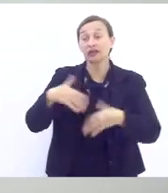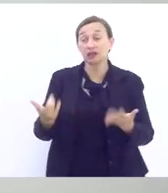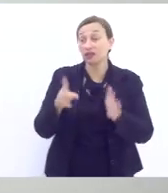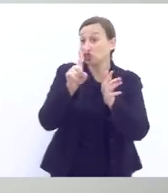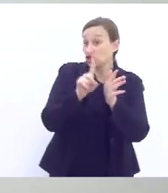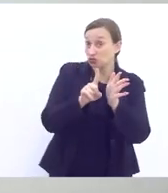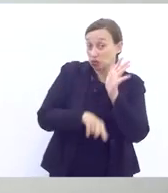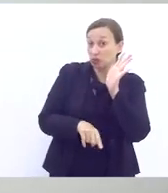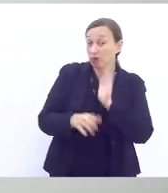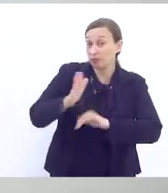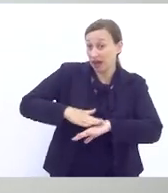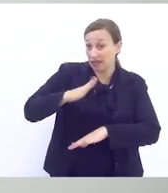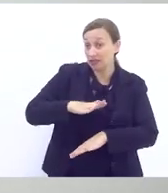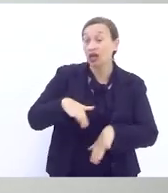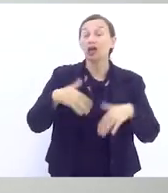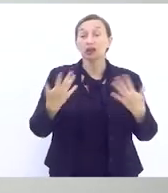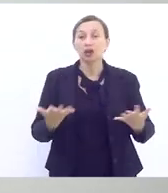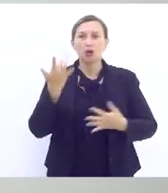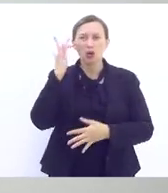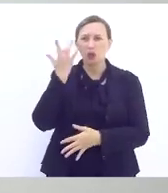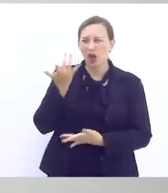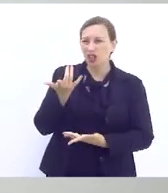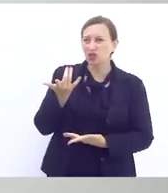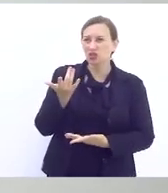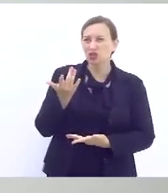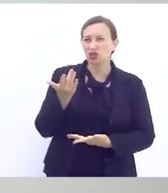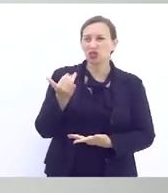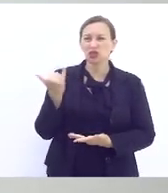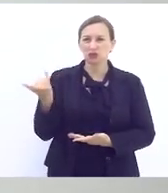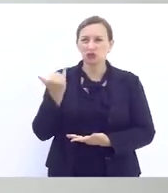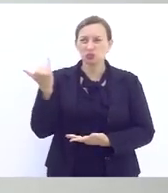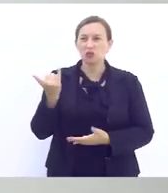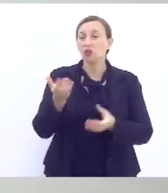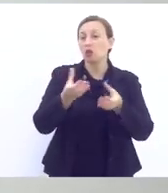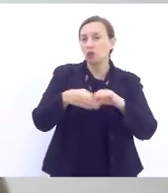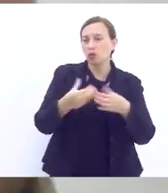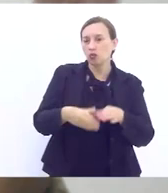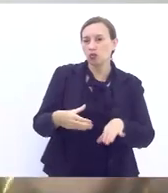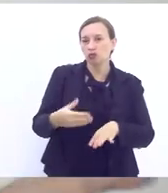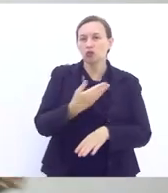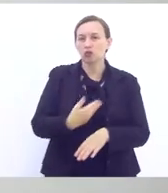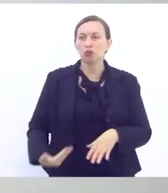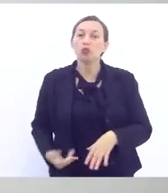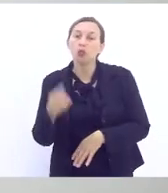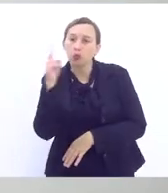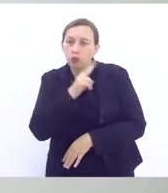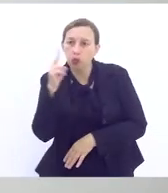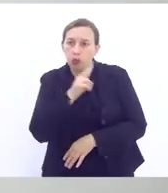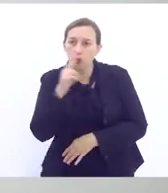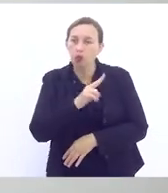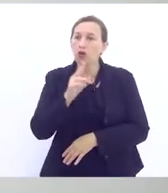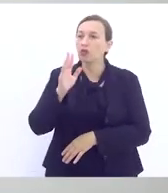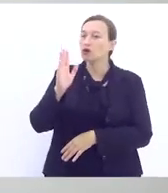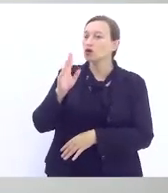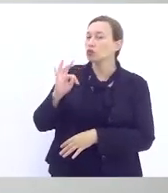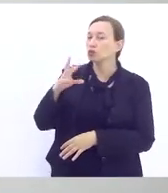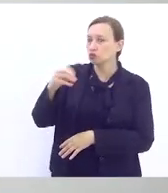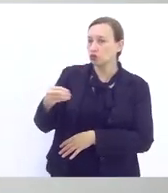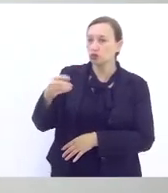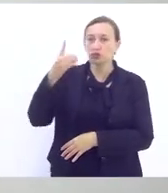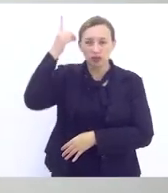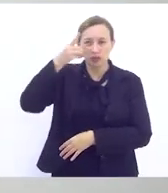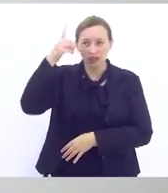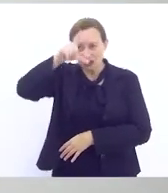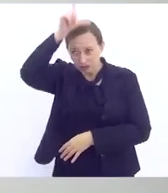menos eu acho que é premente né a gente fazer um concurso público logo com a celeridade que o Luiz Paulo já mencionou